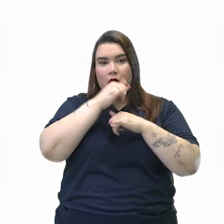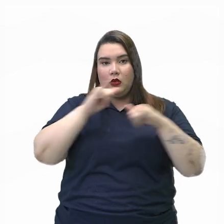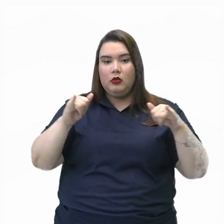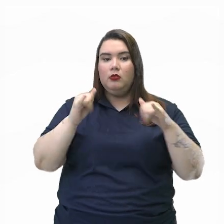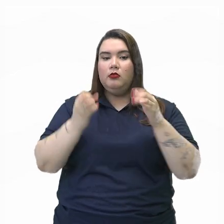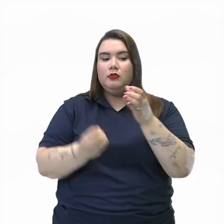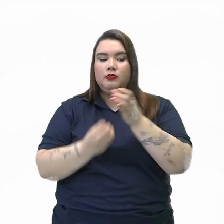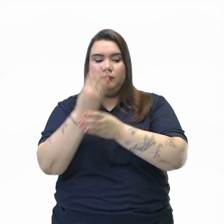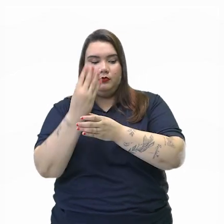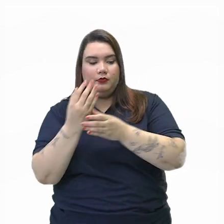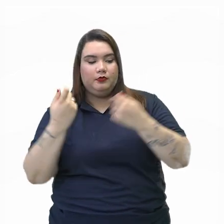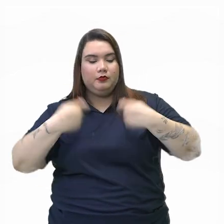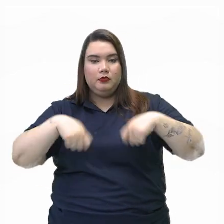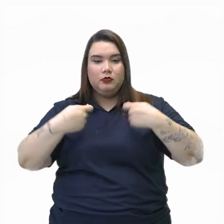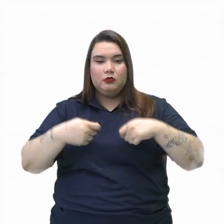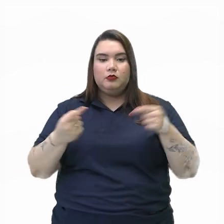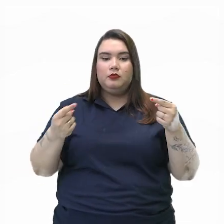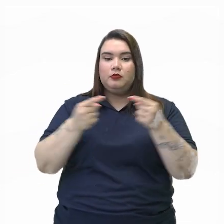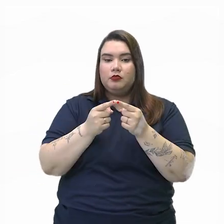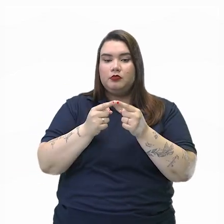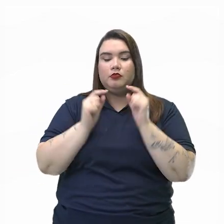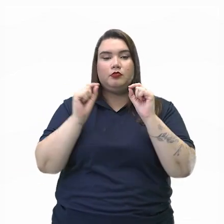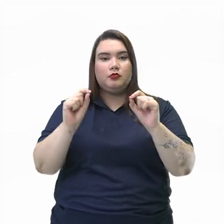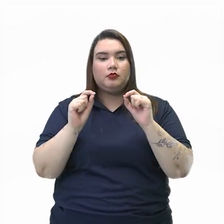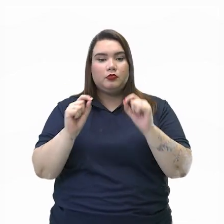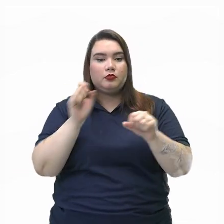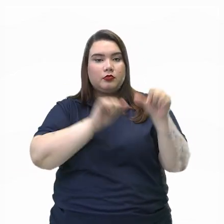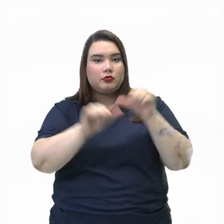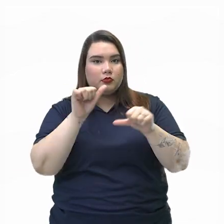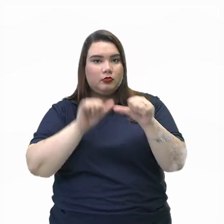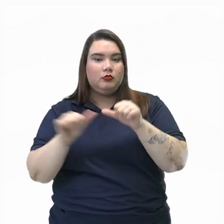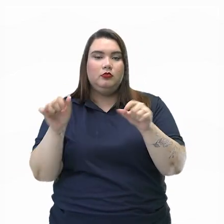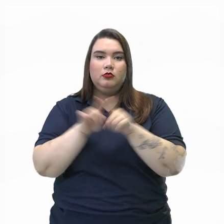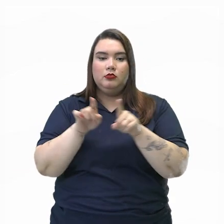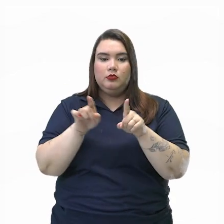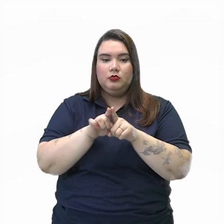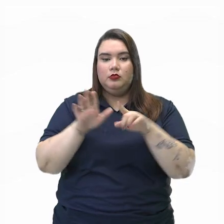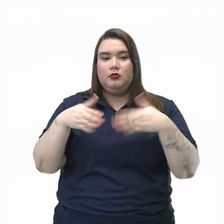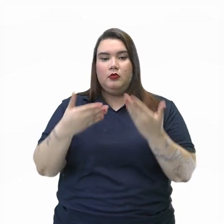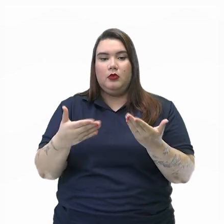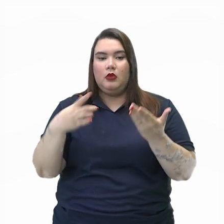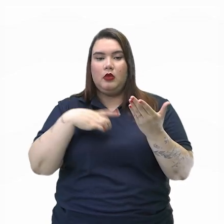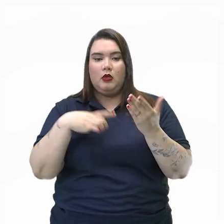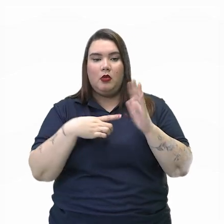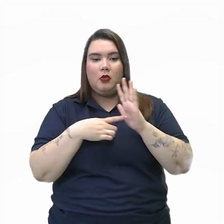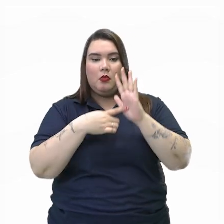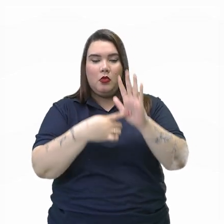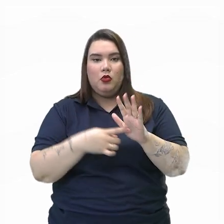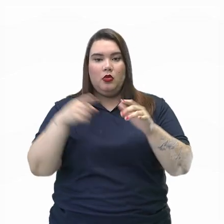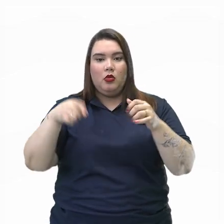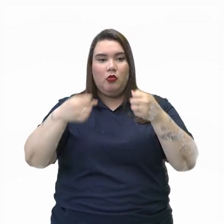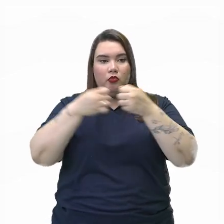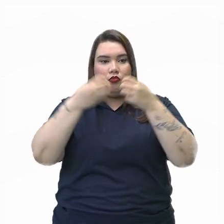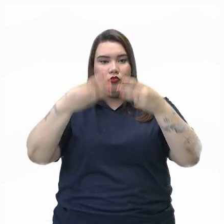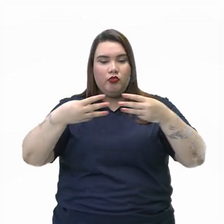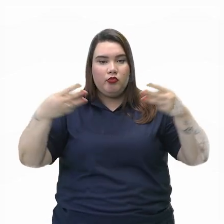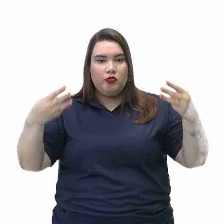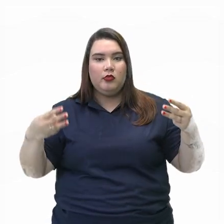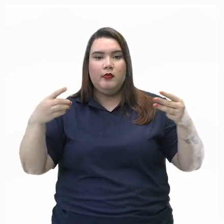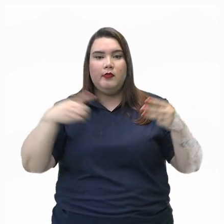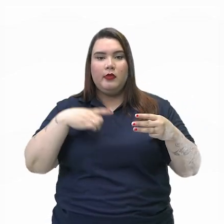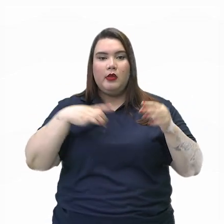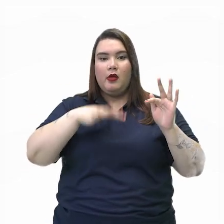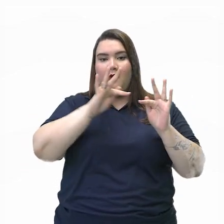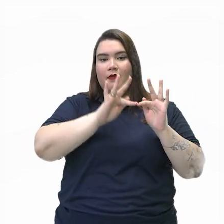energia gerada aí precisa ser convertida em alternada. Então, ela vem sendo uma corrente alternada